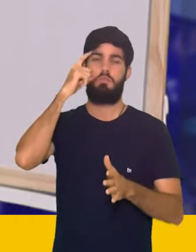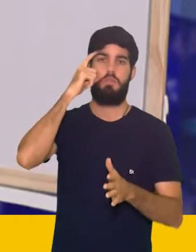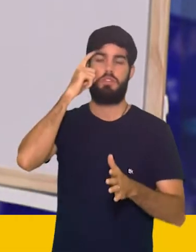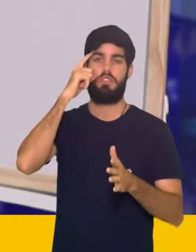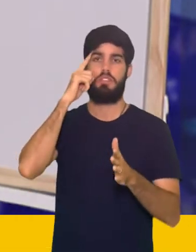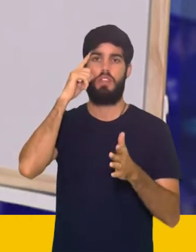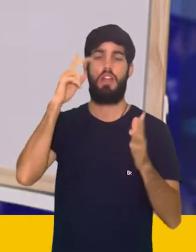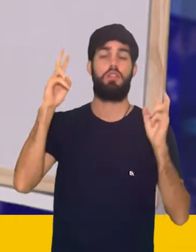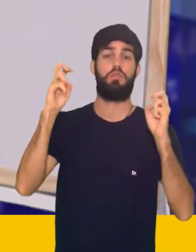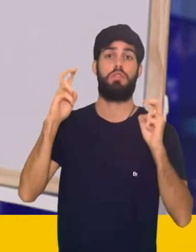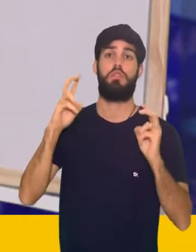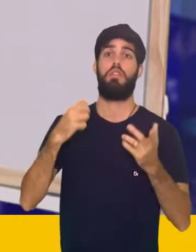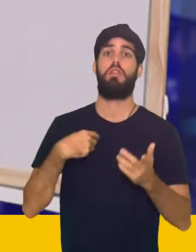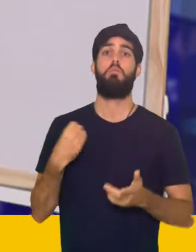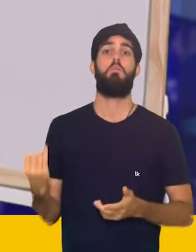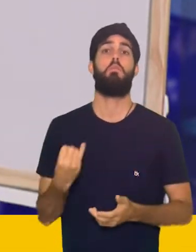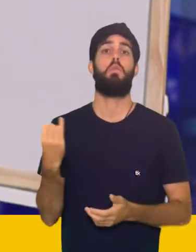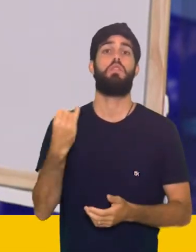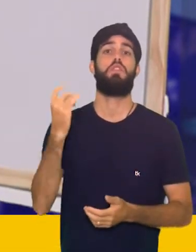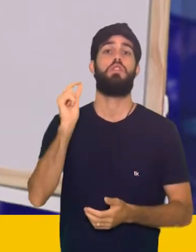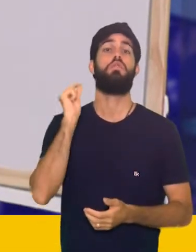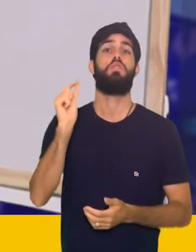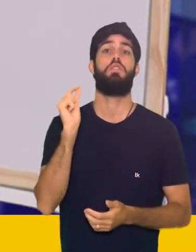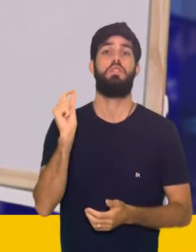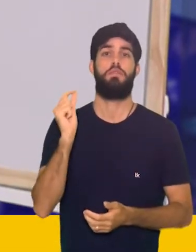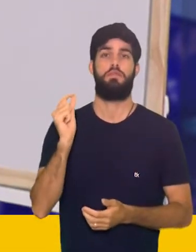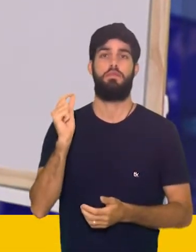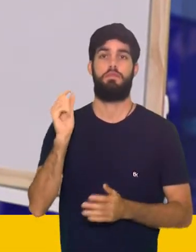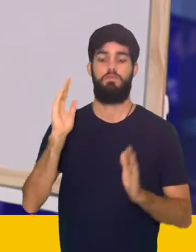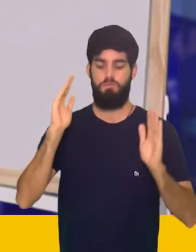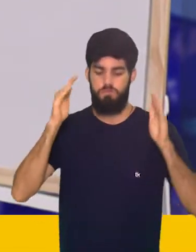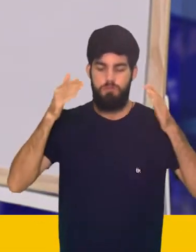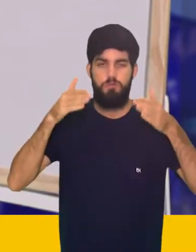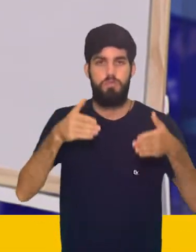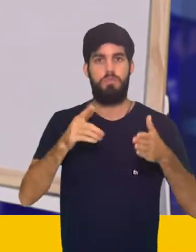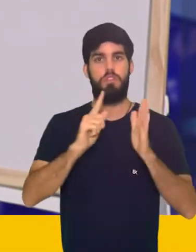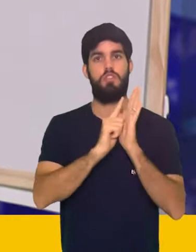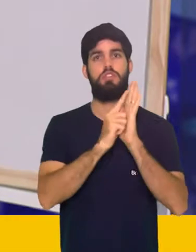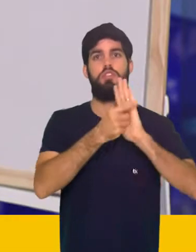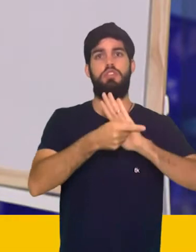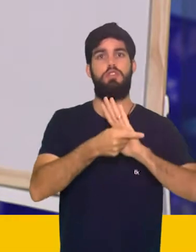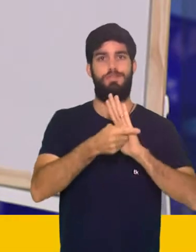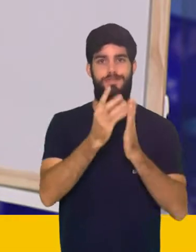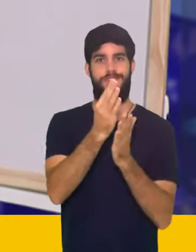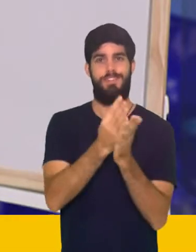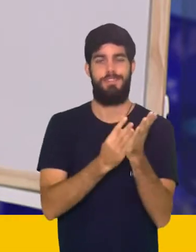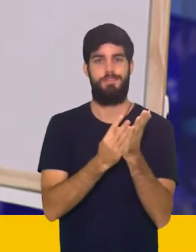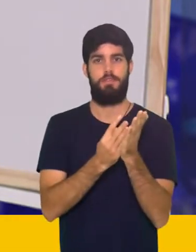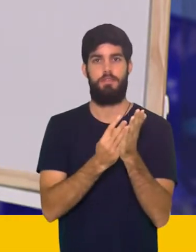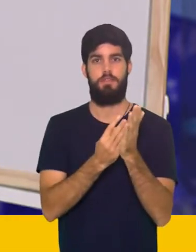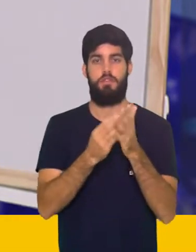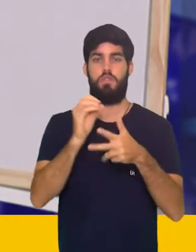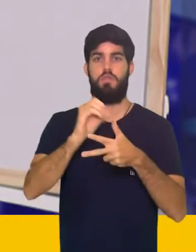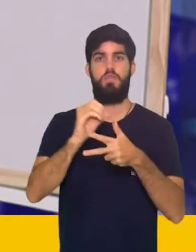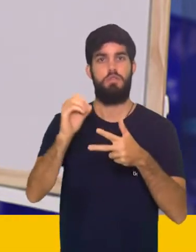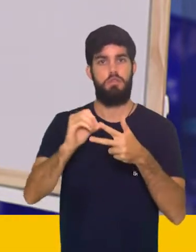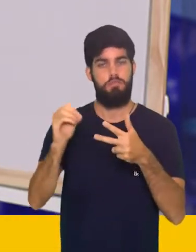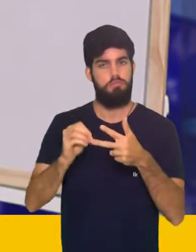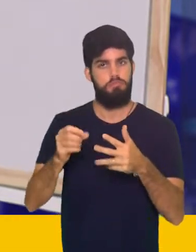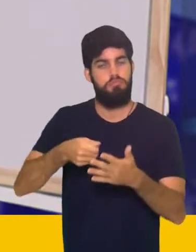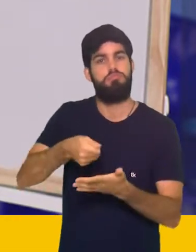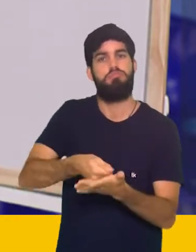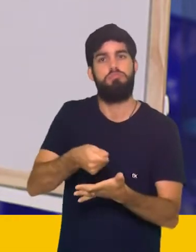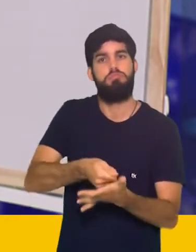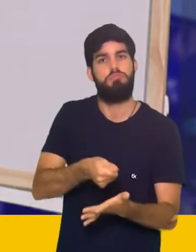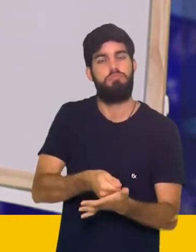é necessário que a gente pense no gênero. Que gênero textual é esse que o Enem exige? Então,